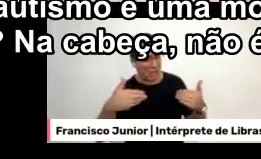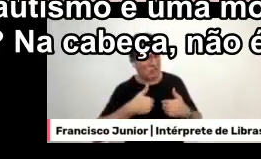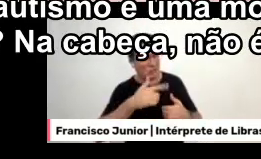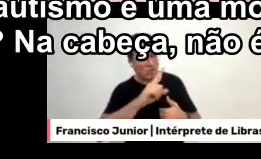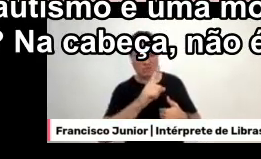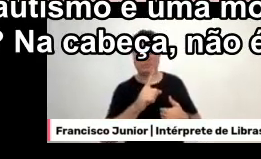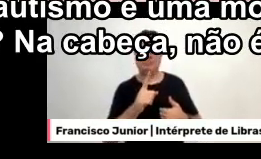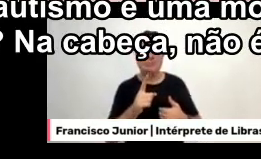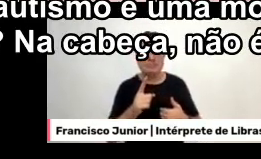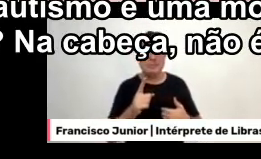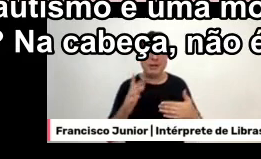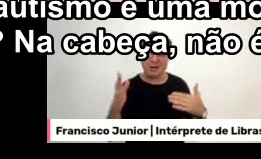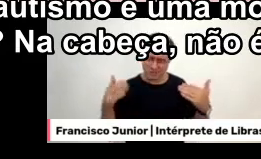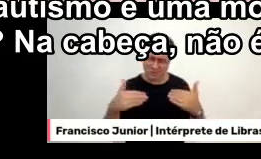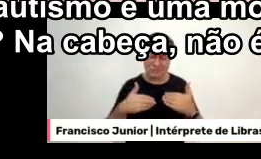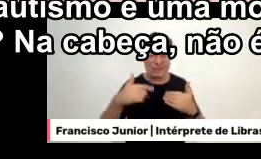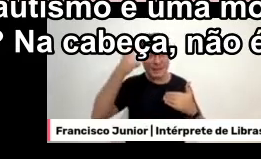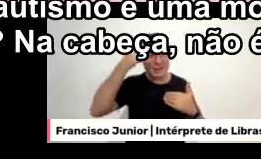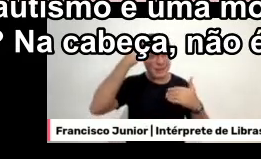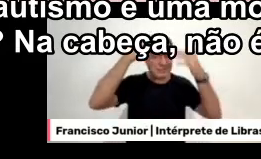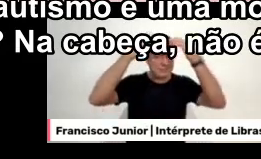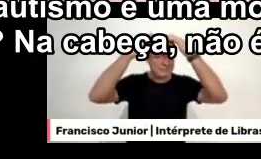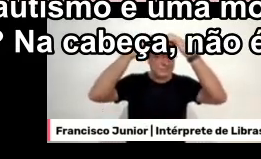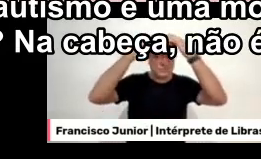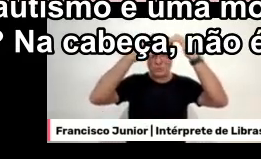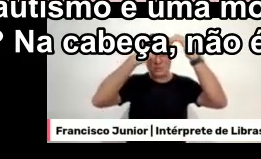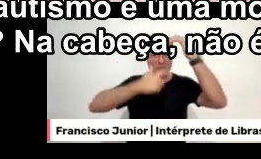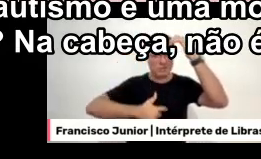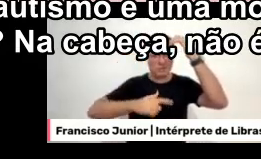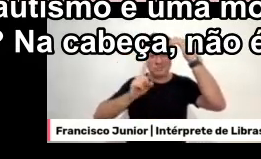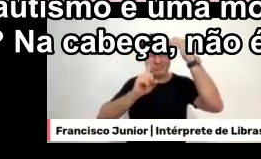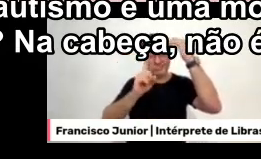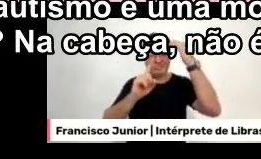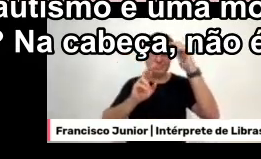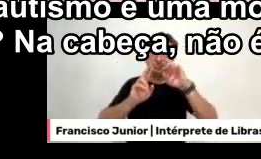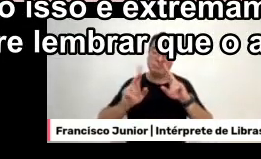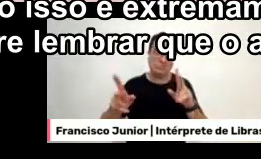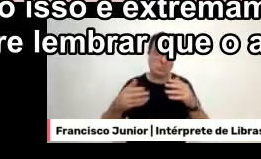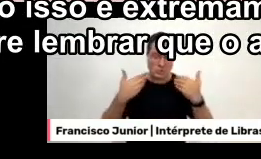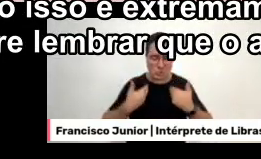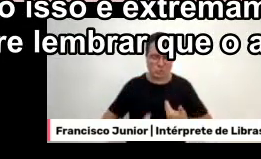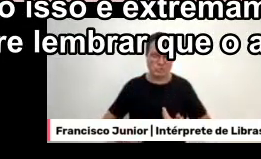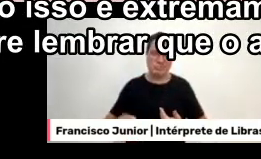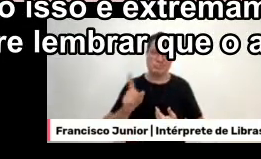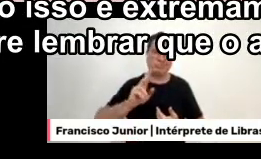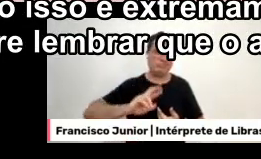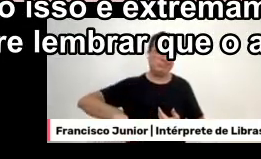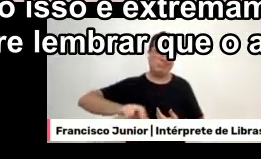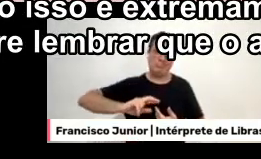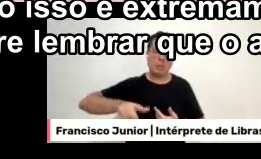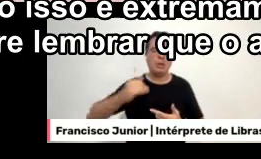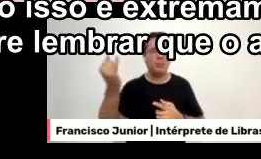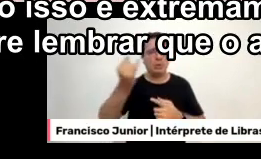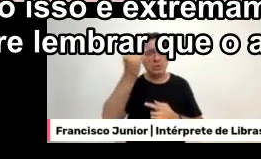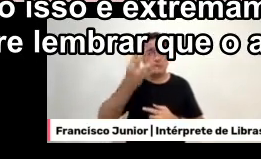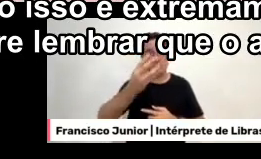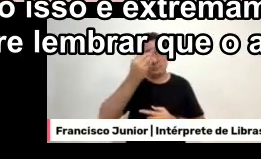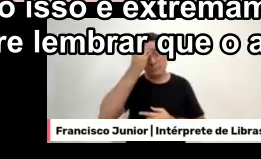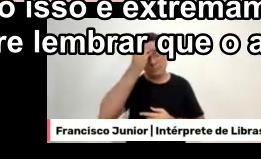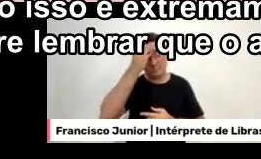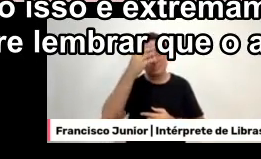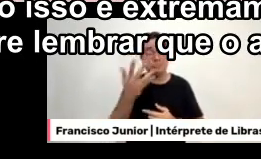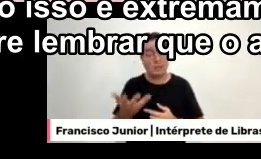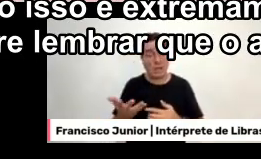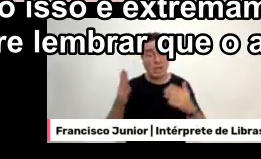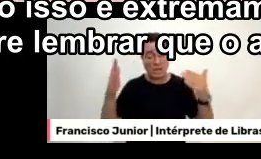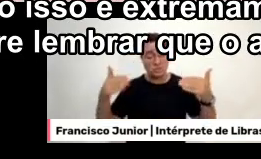autismo é uma modificação neurológica, né, na cabeça, não é física, não é no corpo. Então, isso é extremamente importante a gente sempre lembrar que o